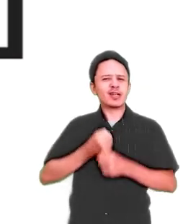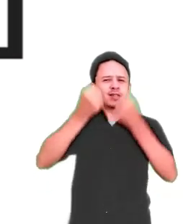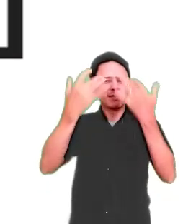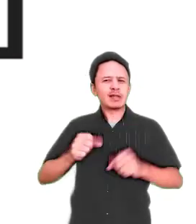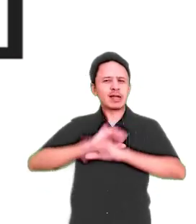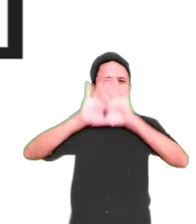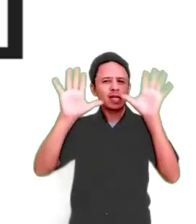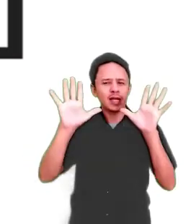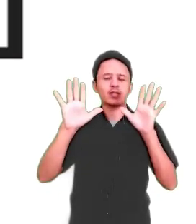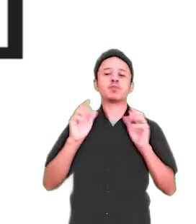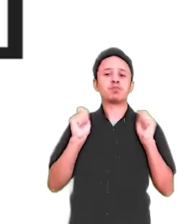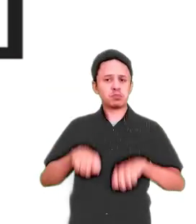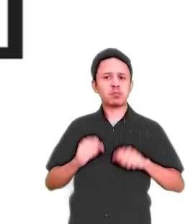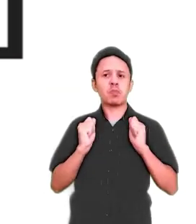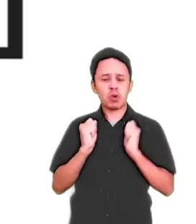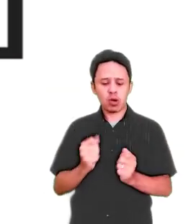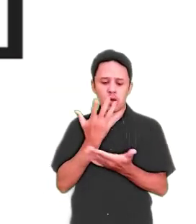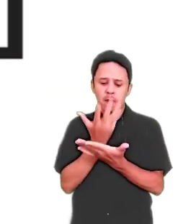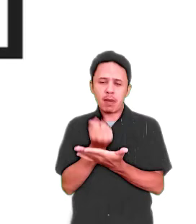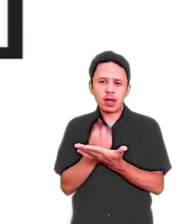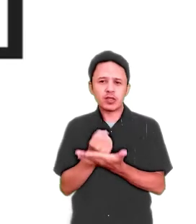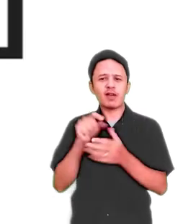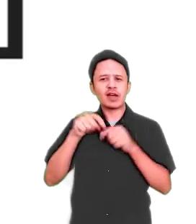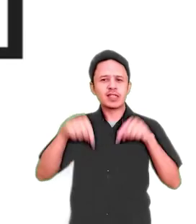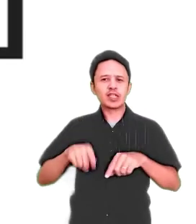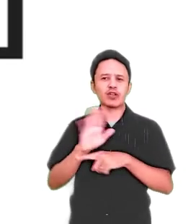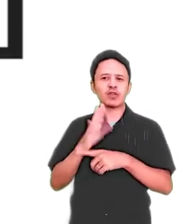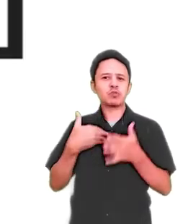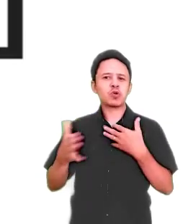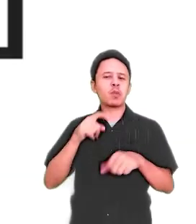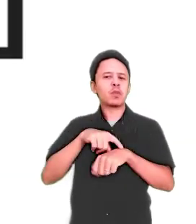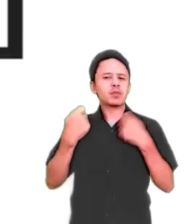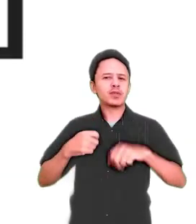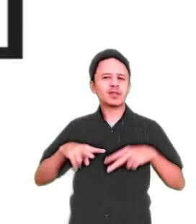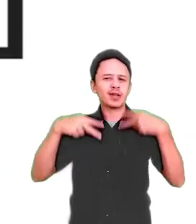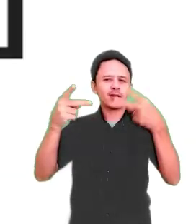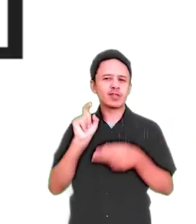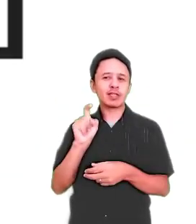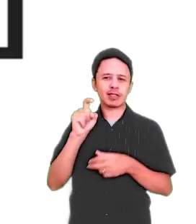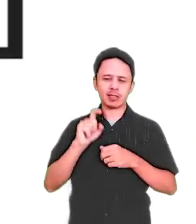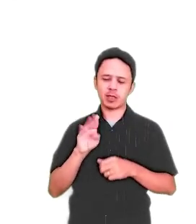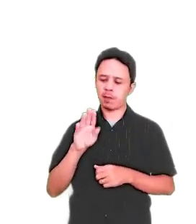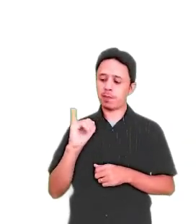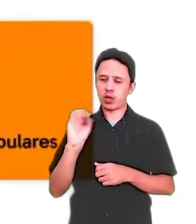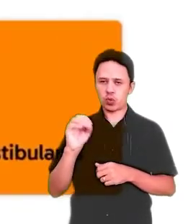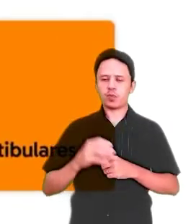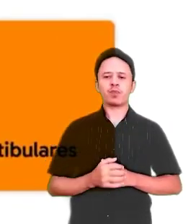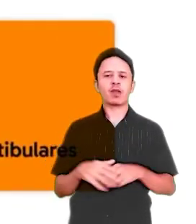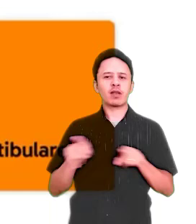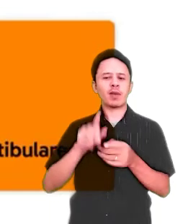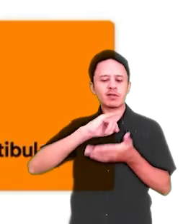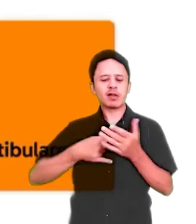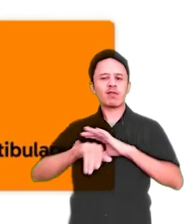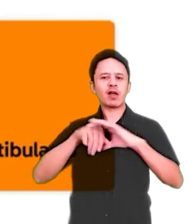clara e explicadinha possível. Você pode baixar o mapa que nós vamos construir aqui no vídeo a qualquer momento. Basta você clicar no link da bio. Aproveita para se inscrever no nosso